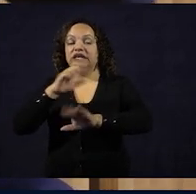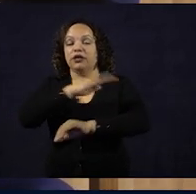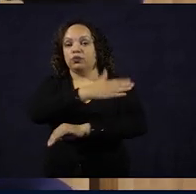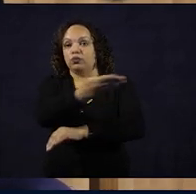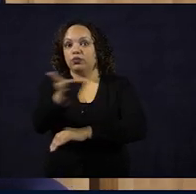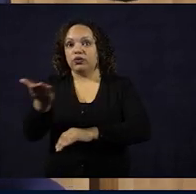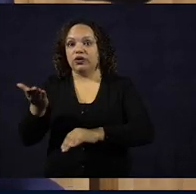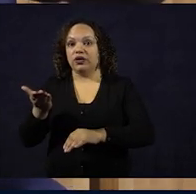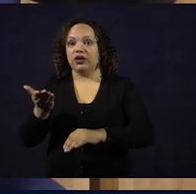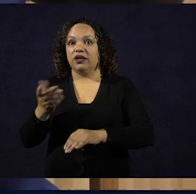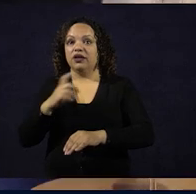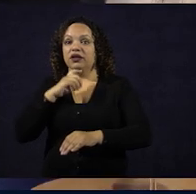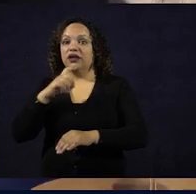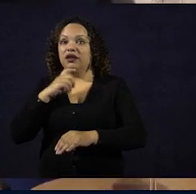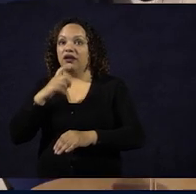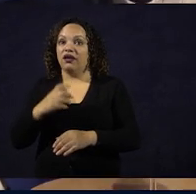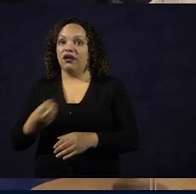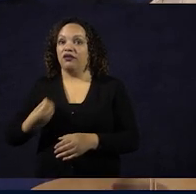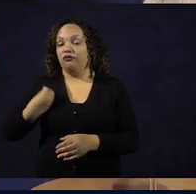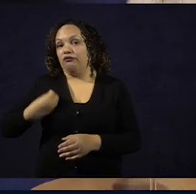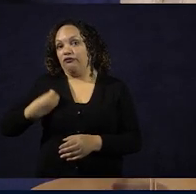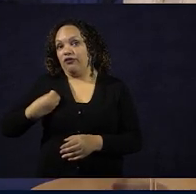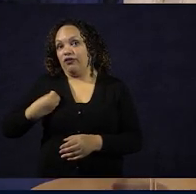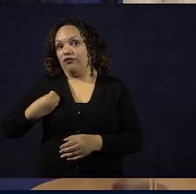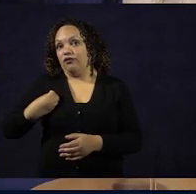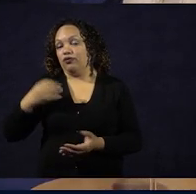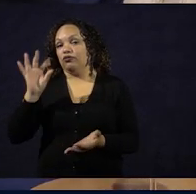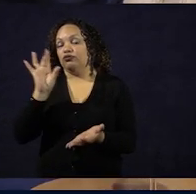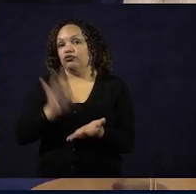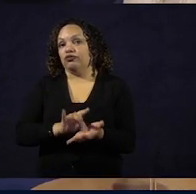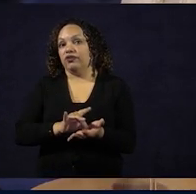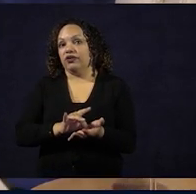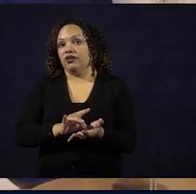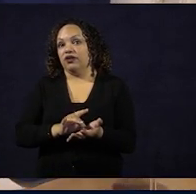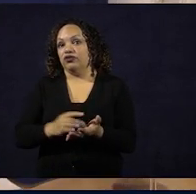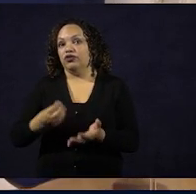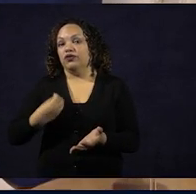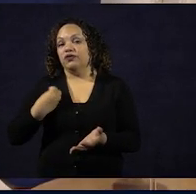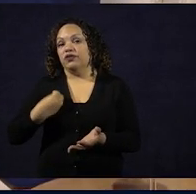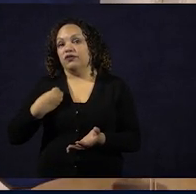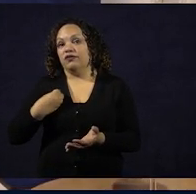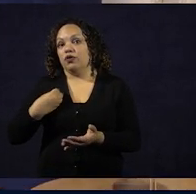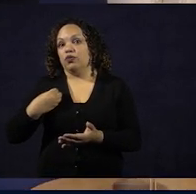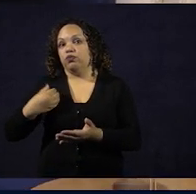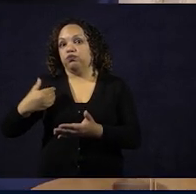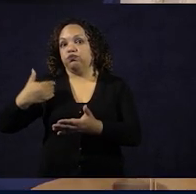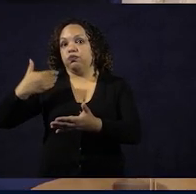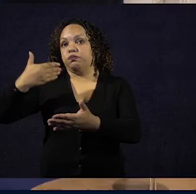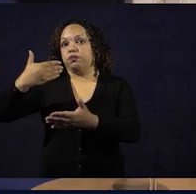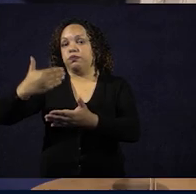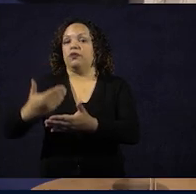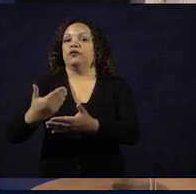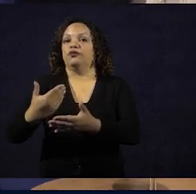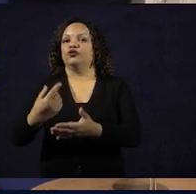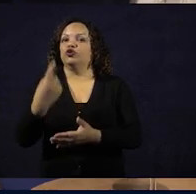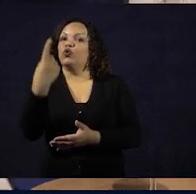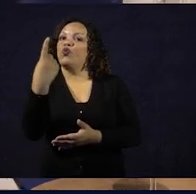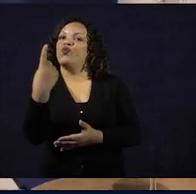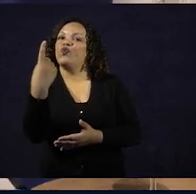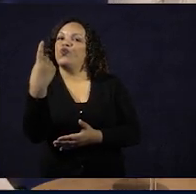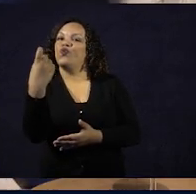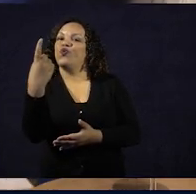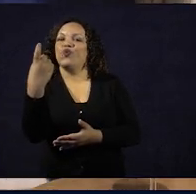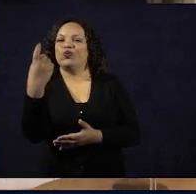ou ninguém vivo no Brasil viveu alguns anos de juros de um dígito nominal